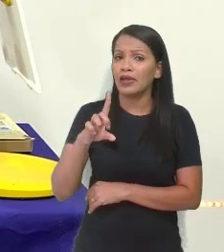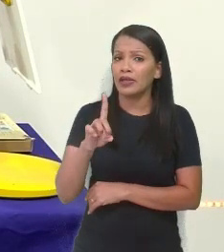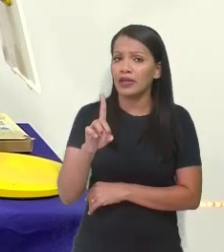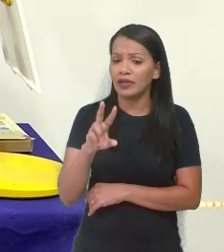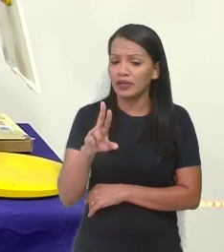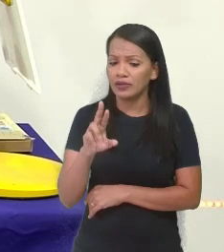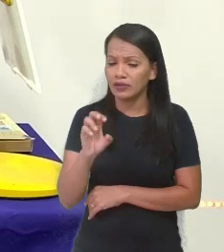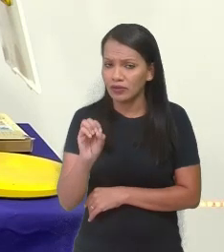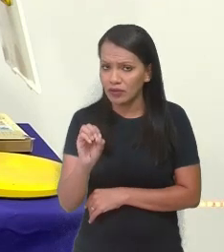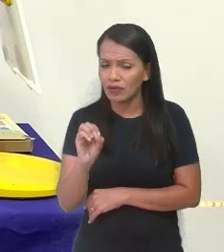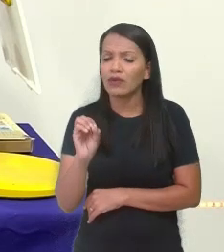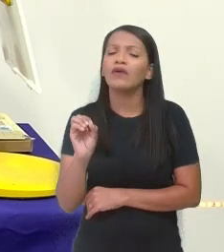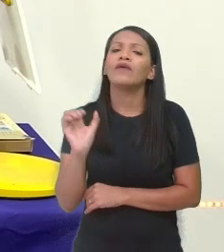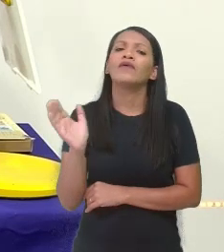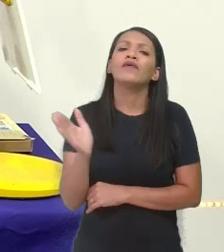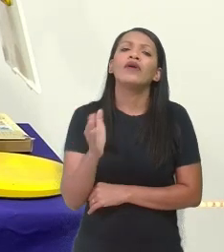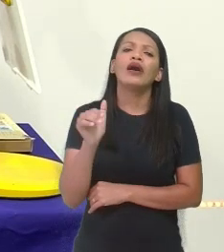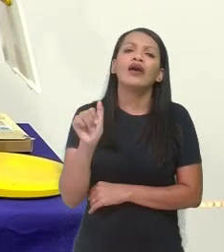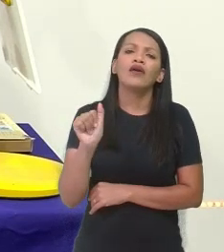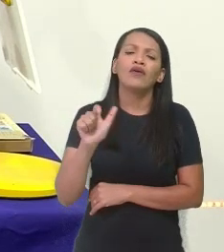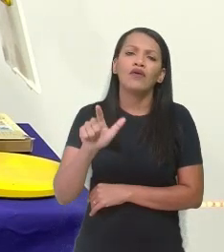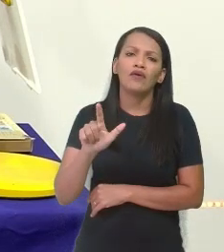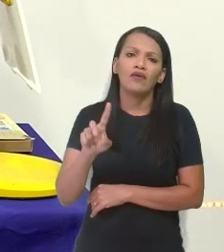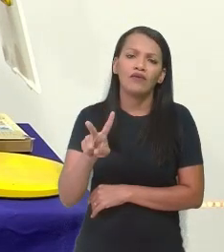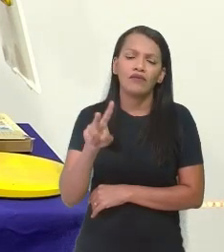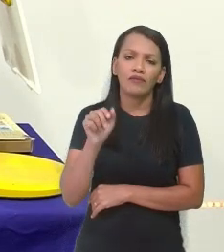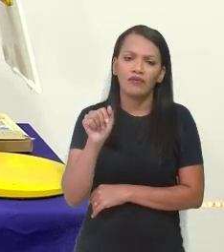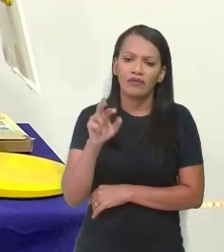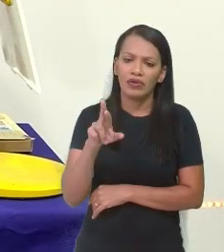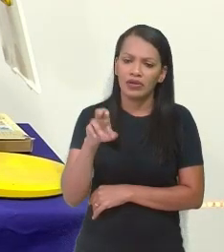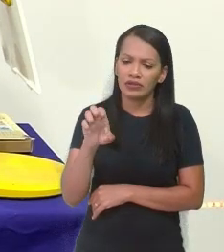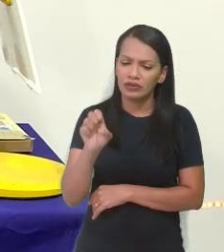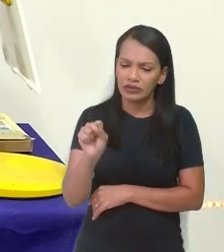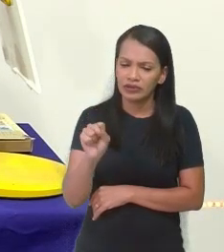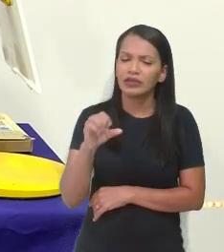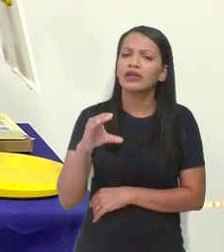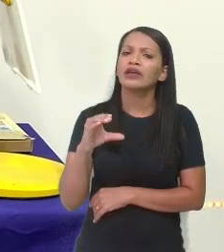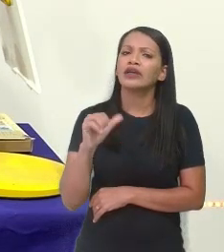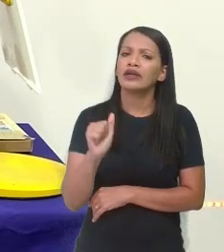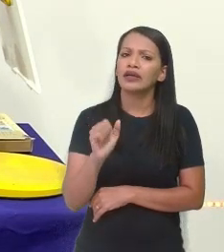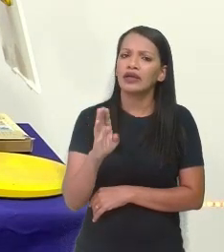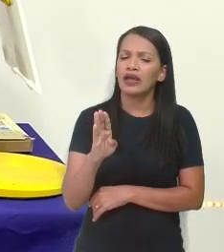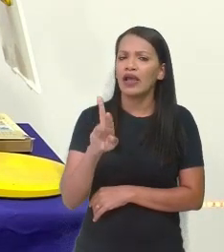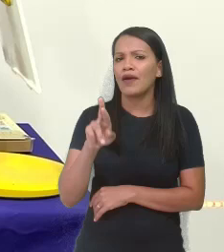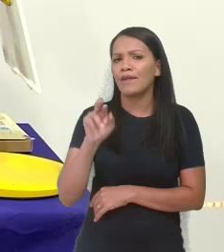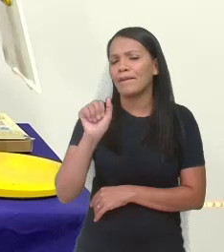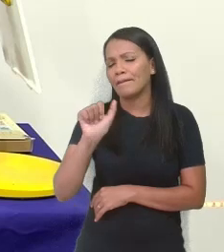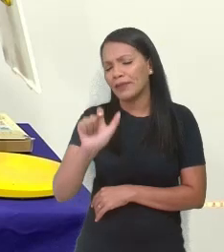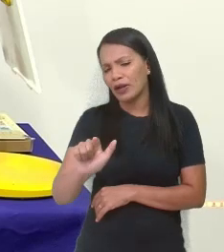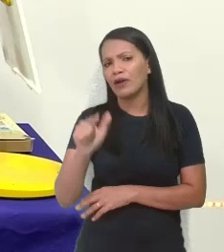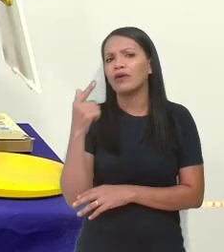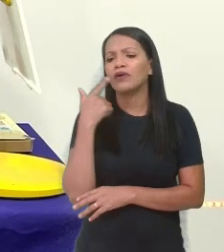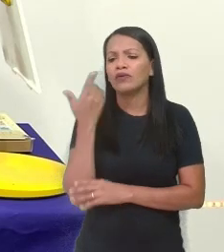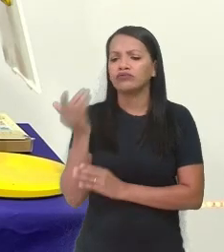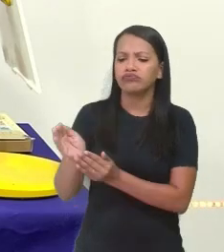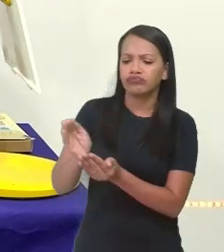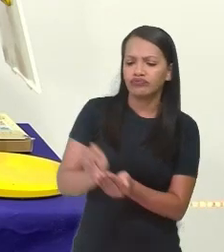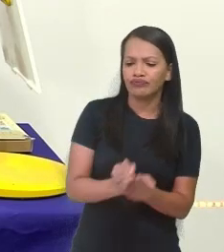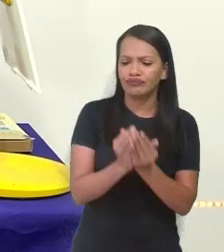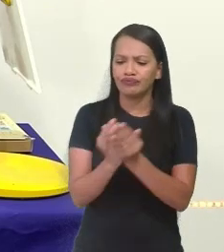só, quando ele veio aqui, né, guiando aquelas caravelas, né, quando ele veio, que chegou